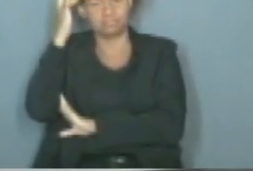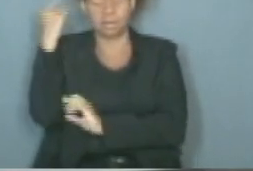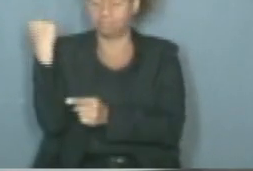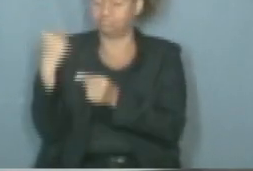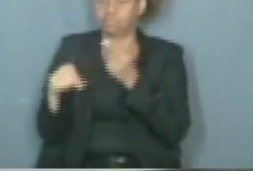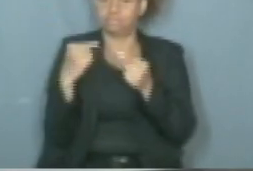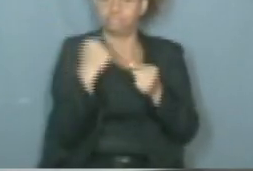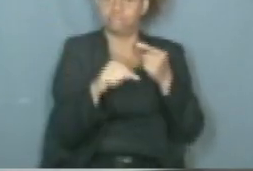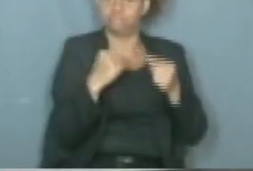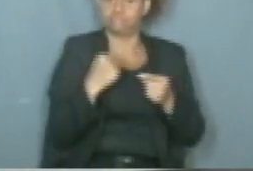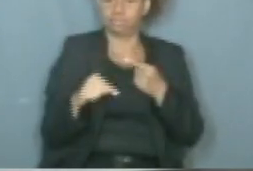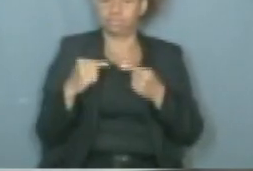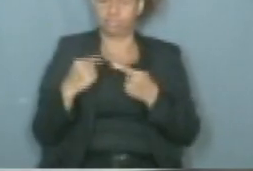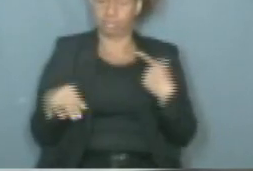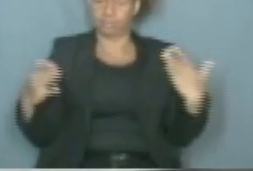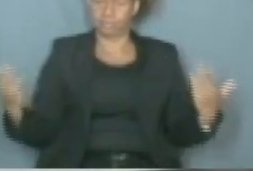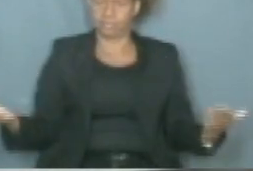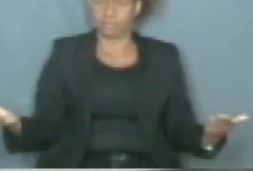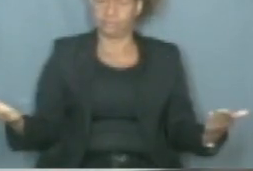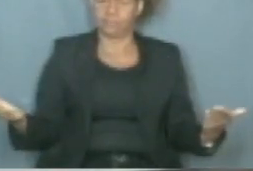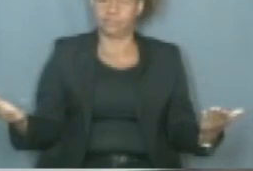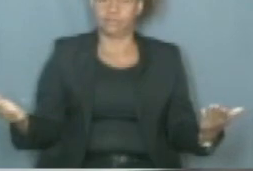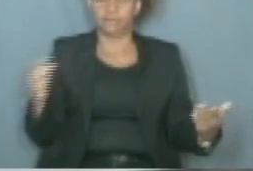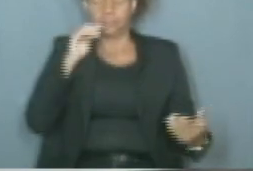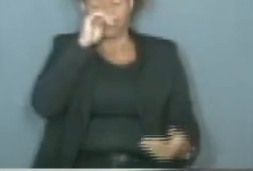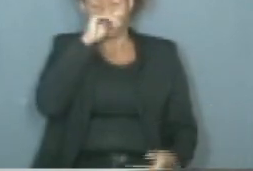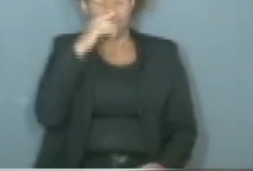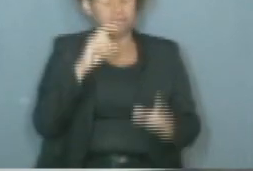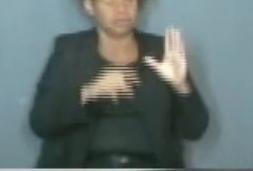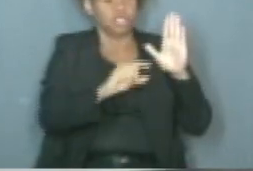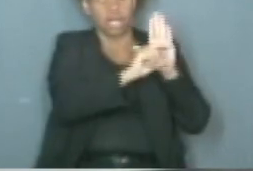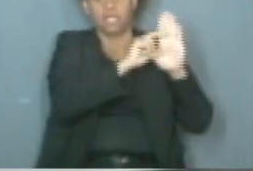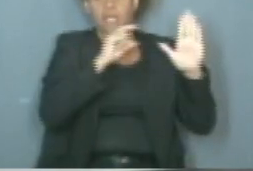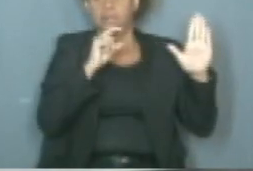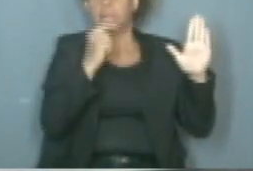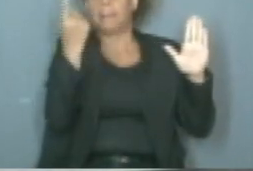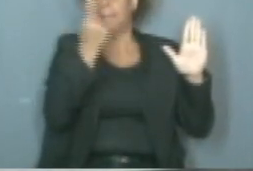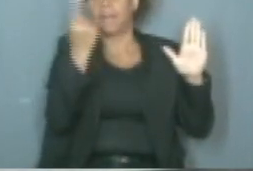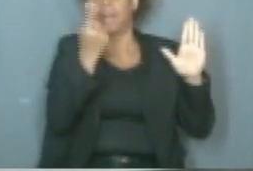descumprir a medida cautelar, incidindo no parágrafo 1º do artigo